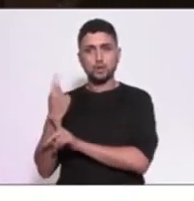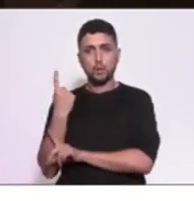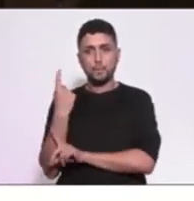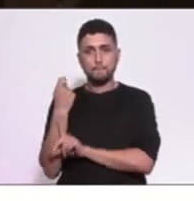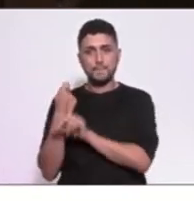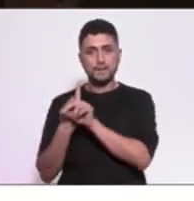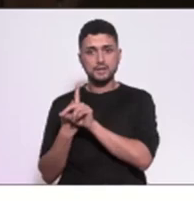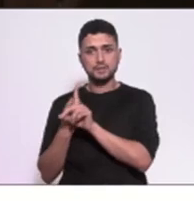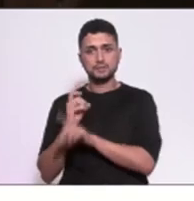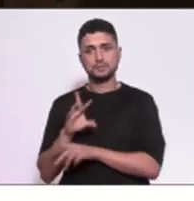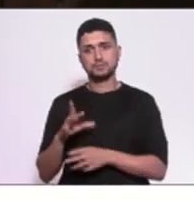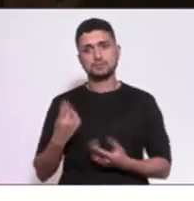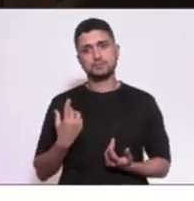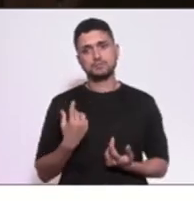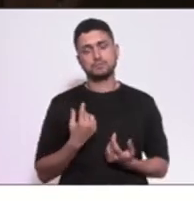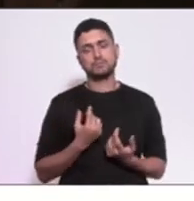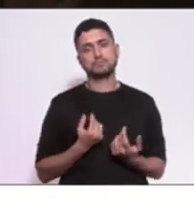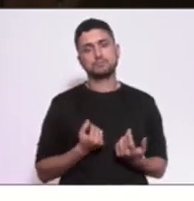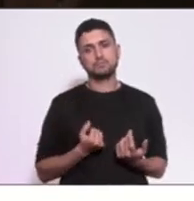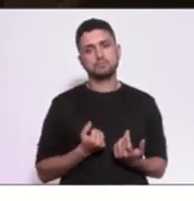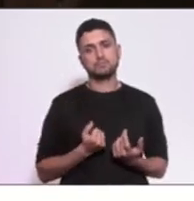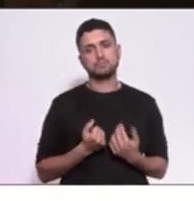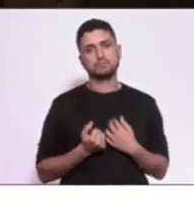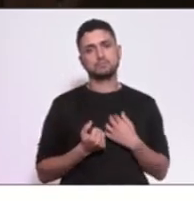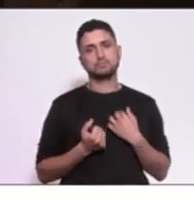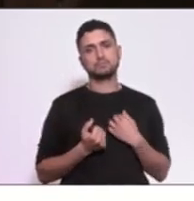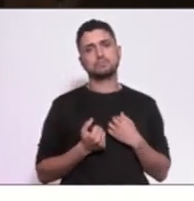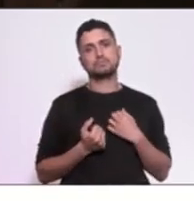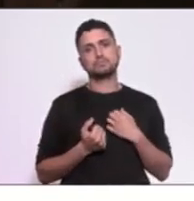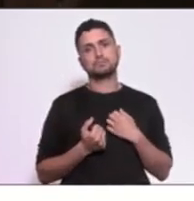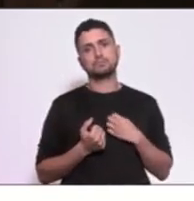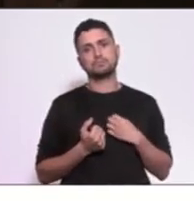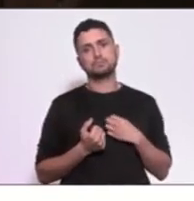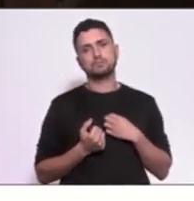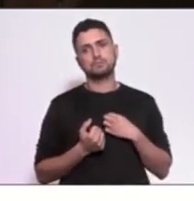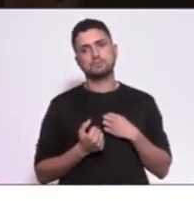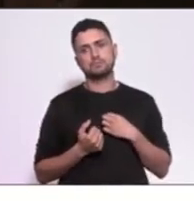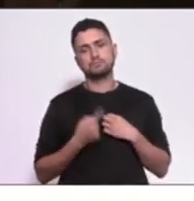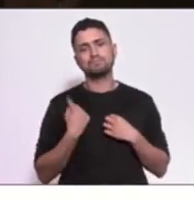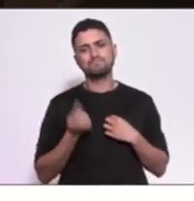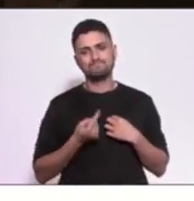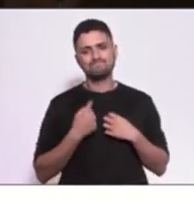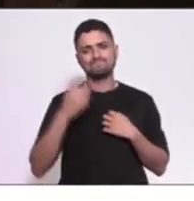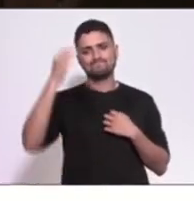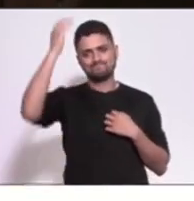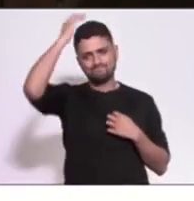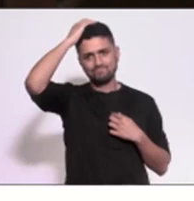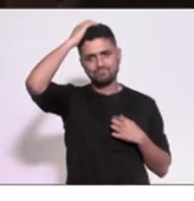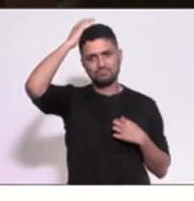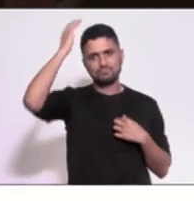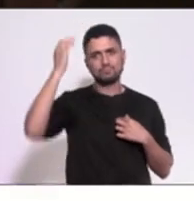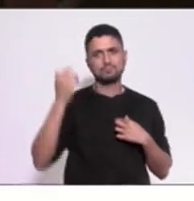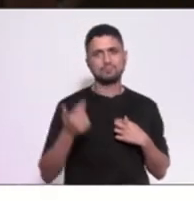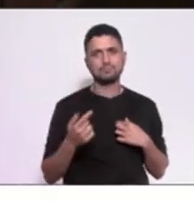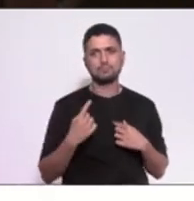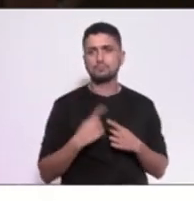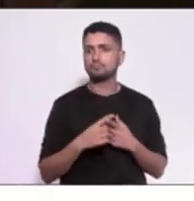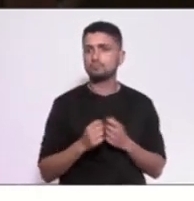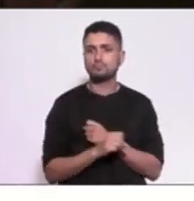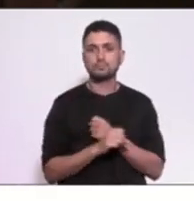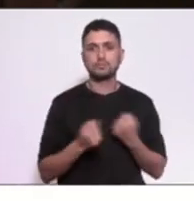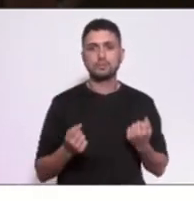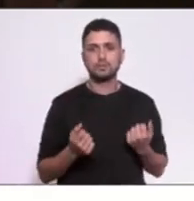30 anos. Então, nesse aspecto, a gente se penaliza pela impossibilidade de estar